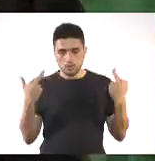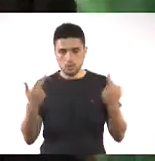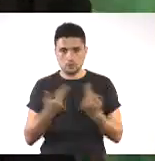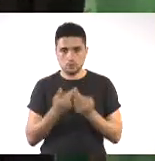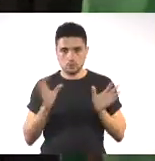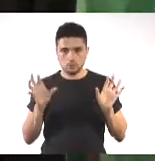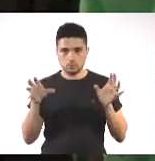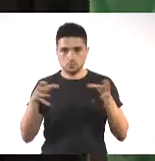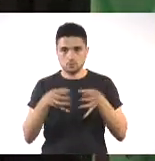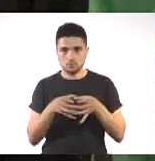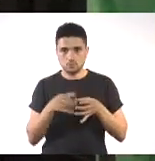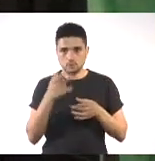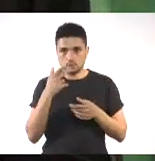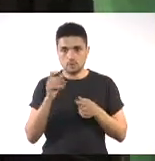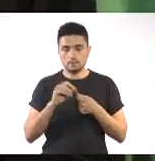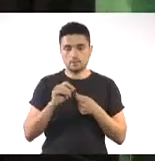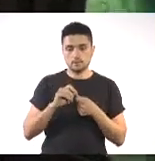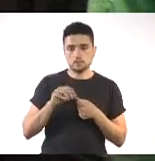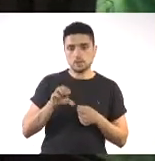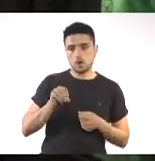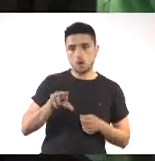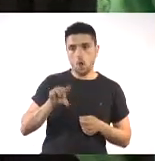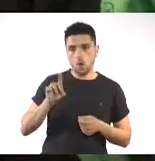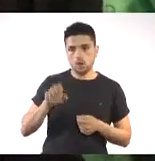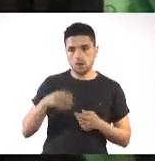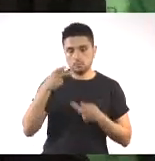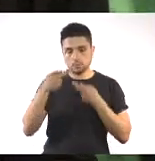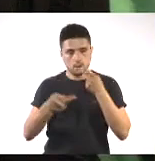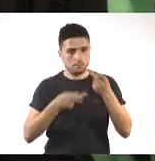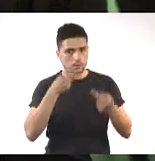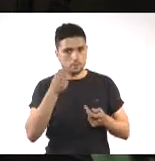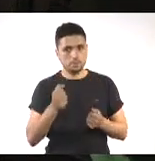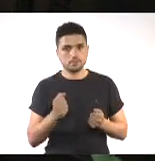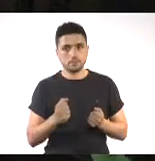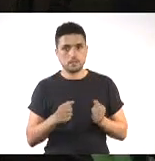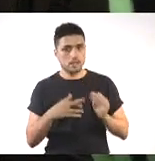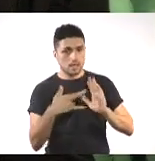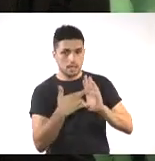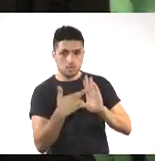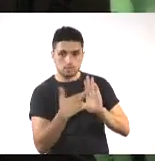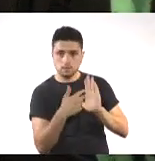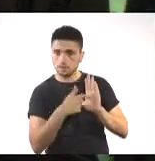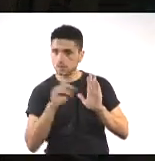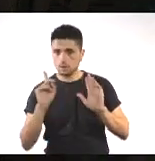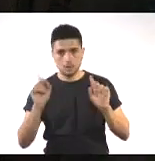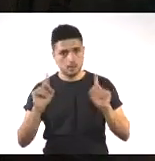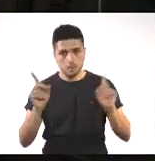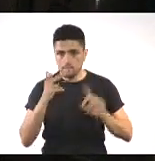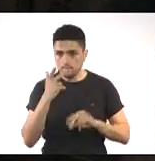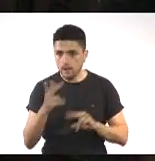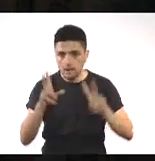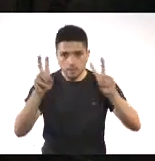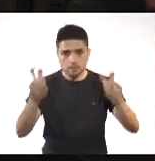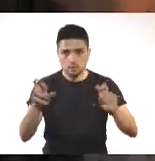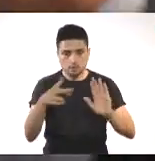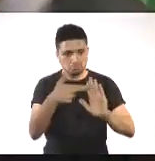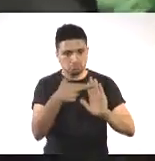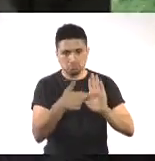comissão para formular a sua questão de ordem. O regimento interno não diz isso. Na